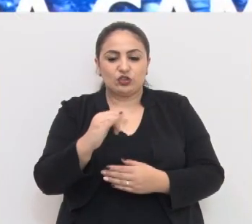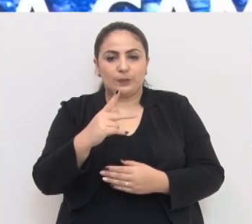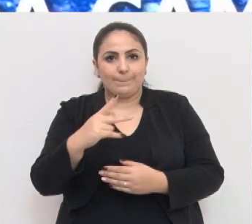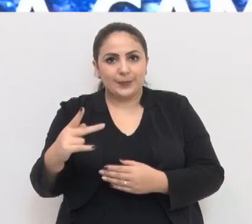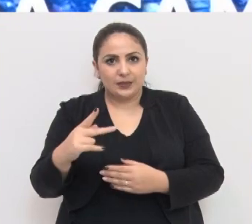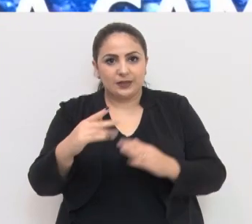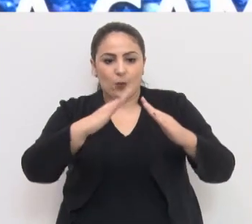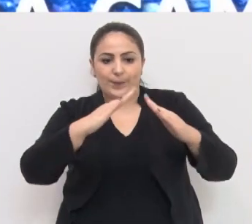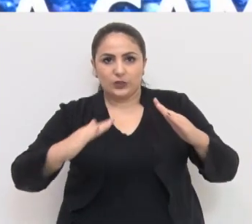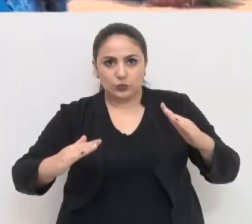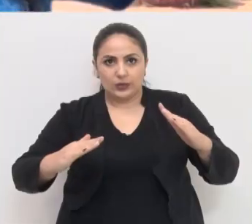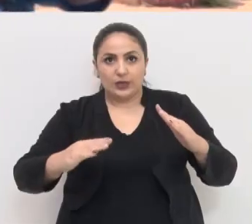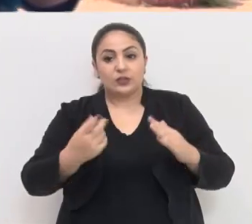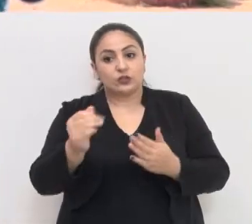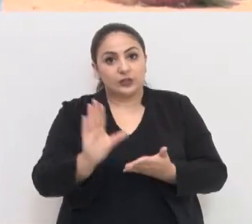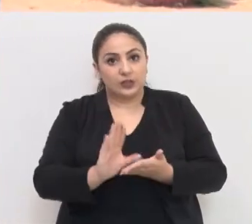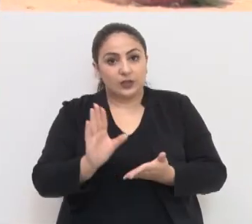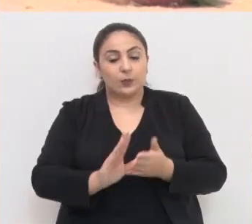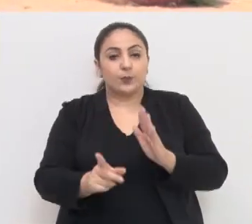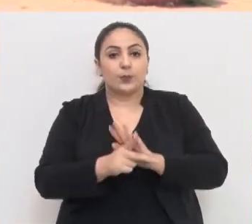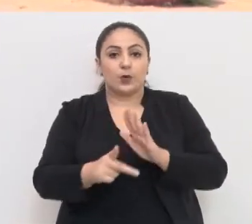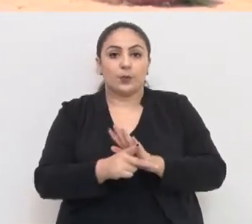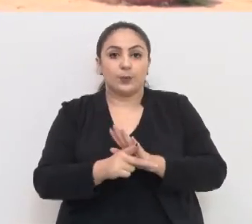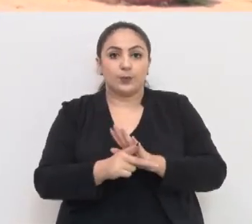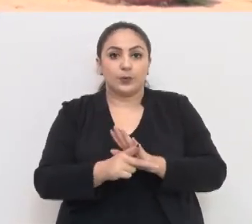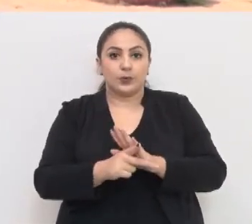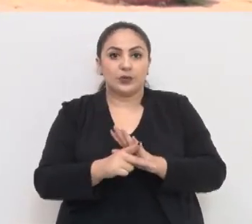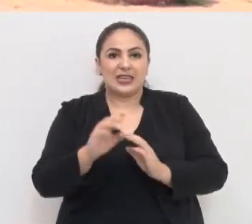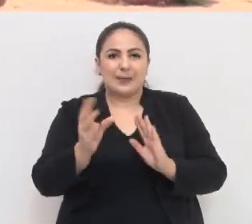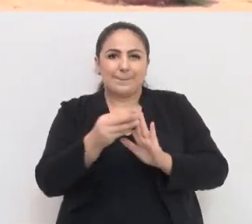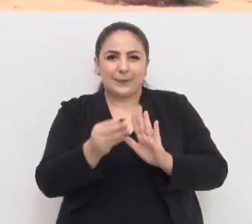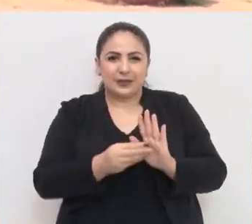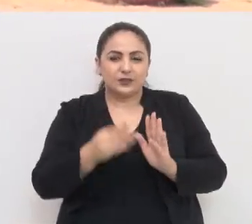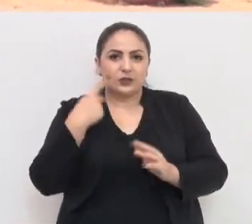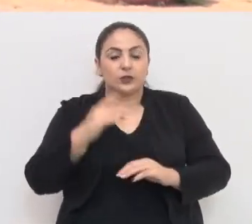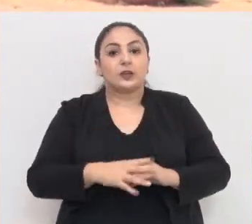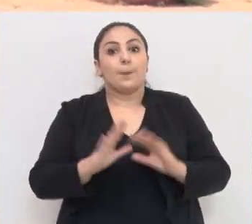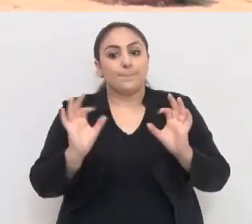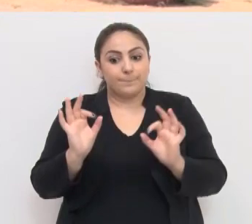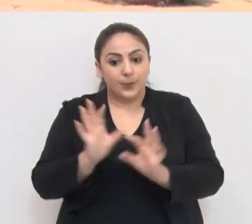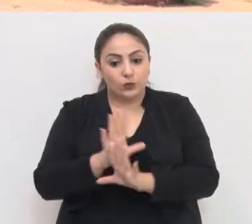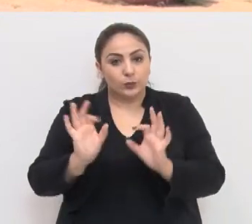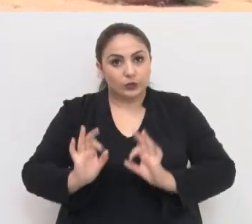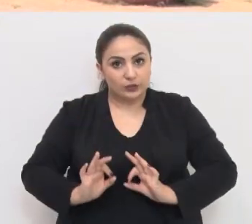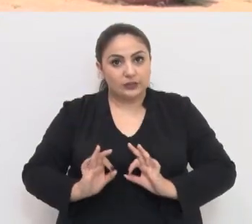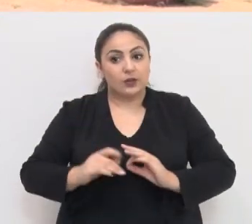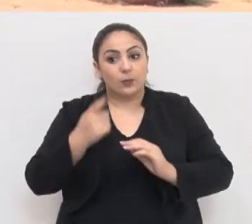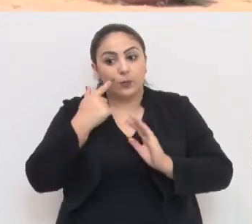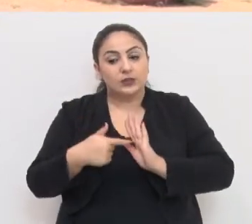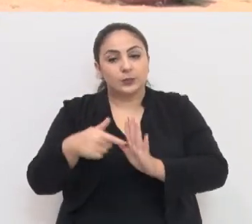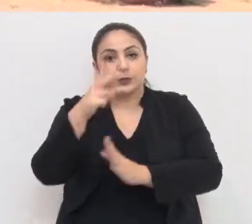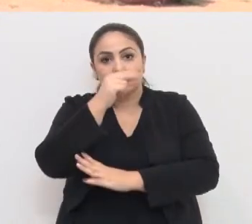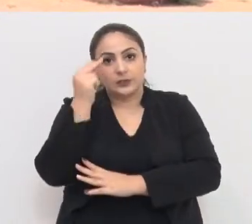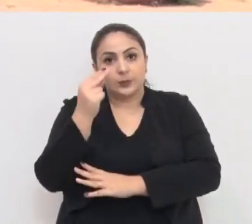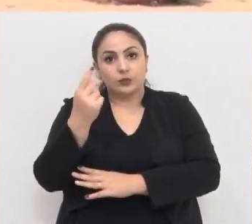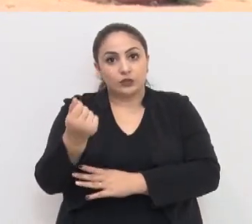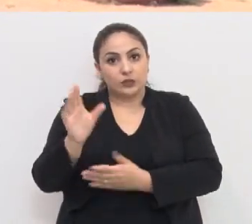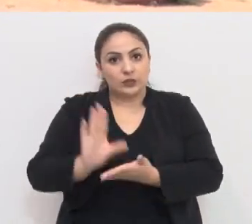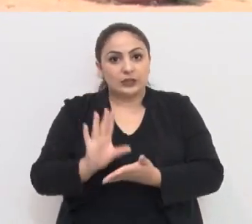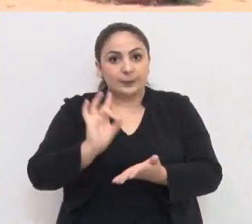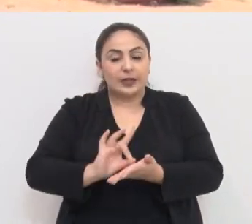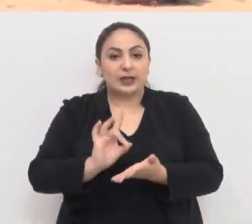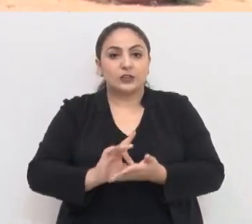emenda parlamentar. O projeto está pronto, elaborado, apresentado para o Executivo, o recurso garantido e agora é só esperar então